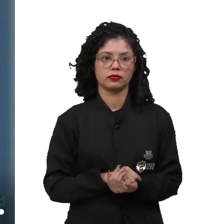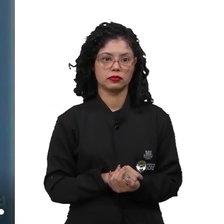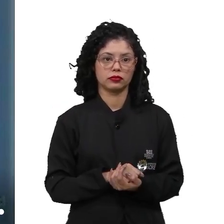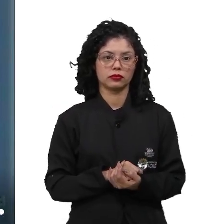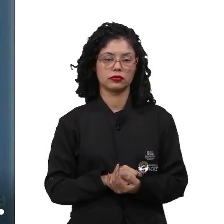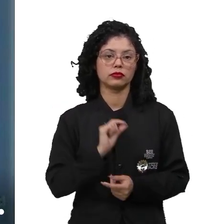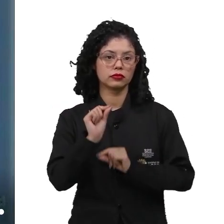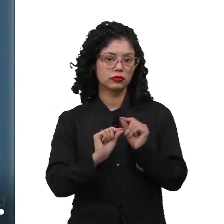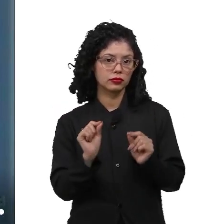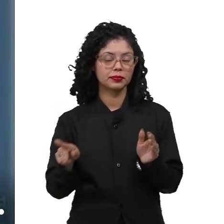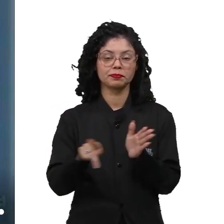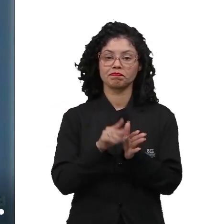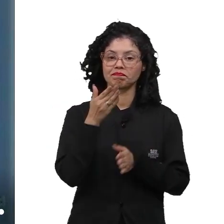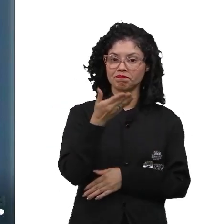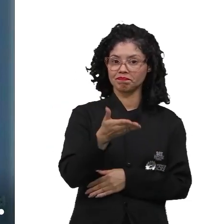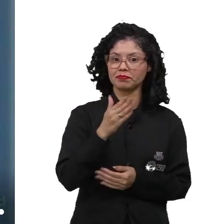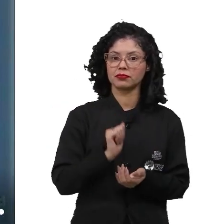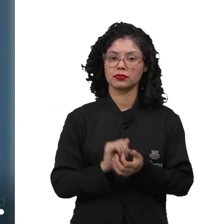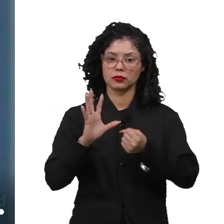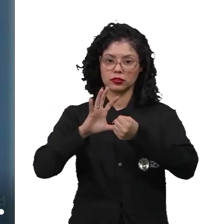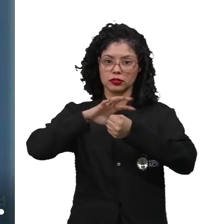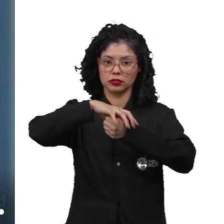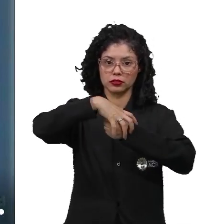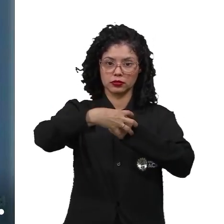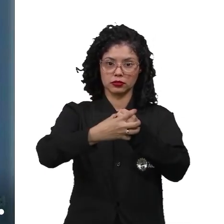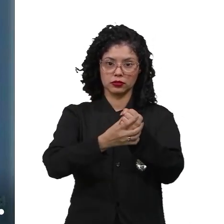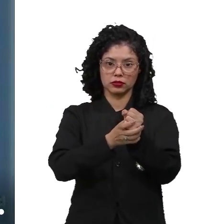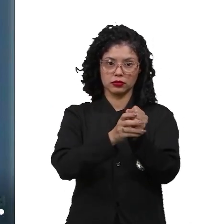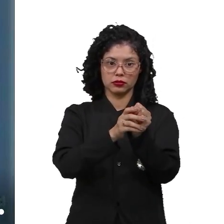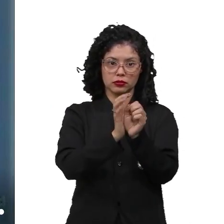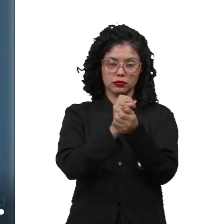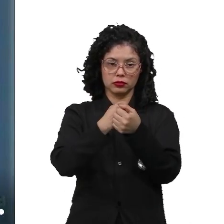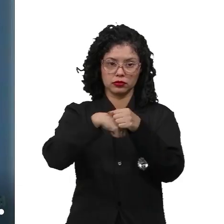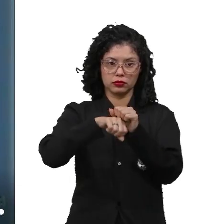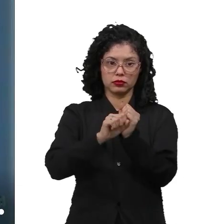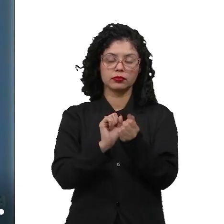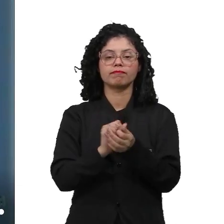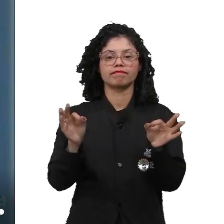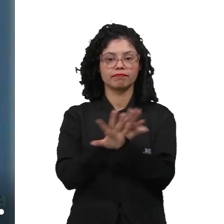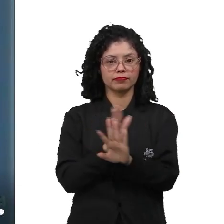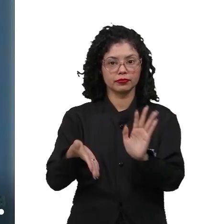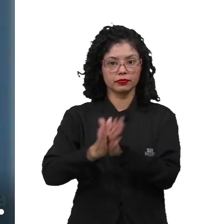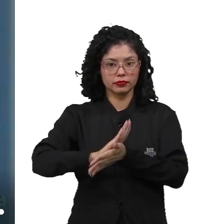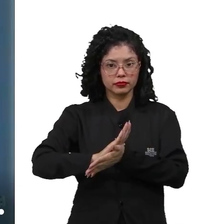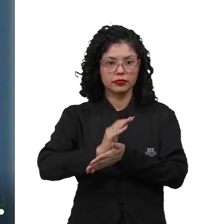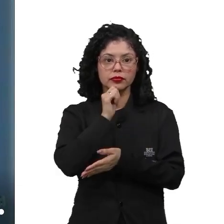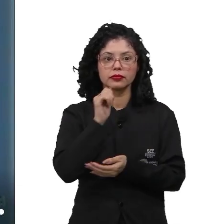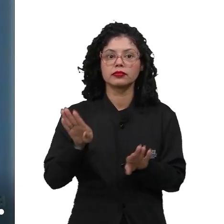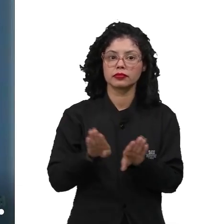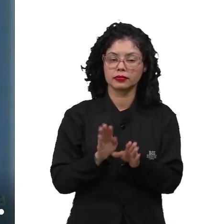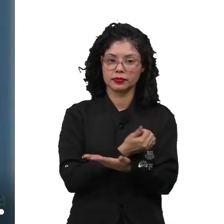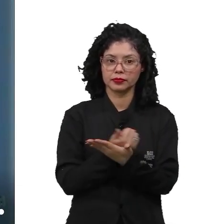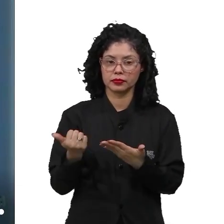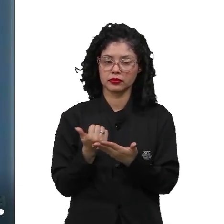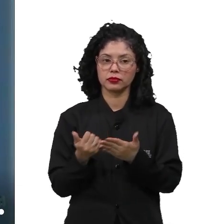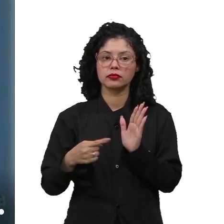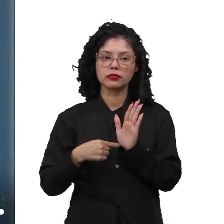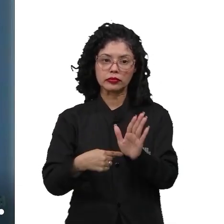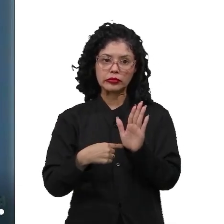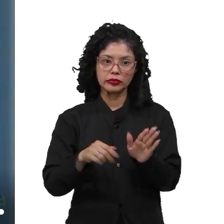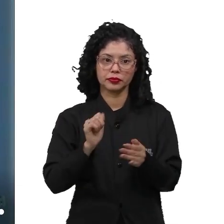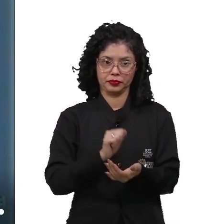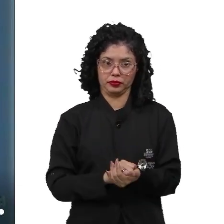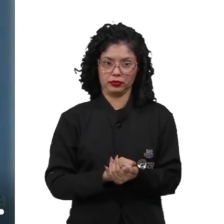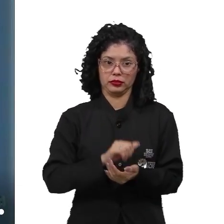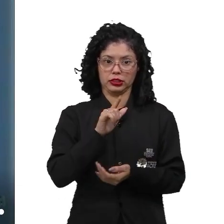sua função é exatamente essa, vai engolir ali os patógenos invasores. E eles também atuam ali como apresentadores